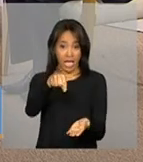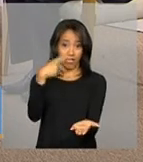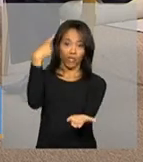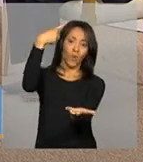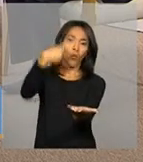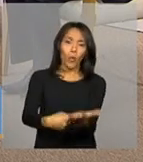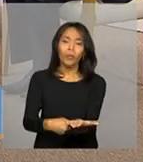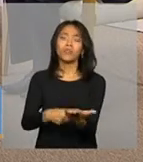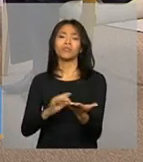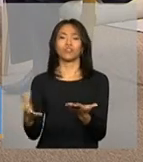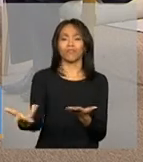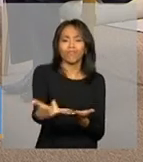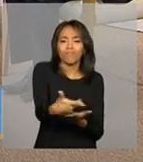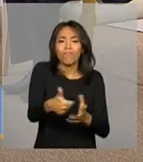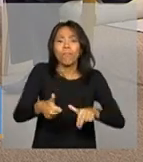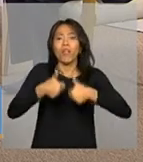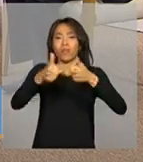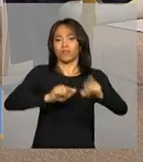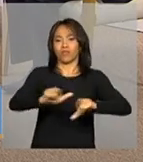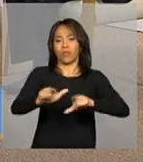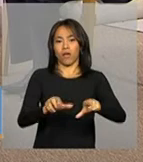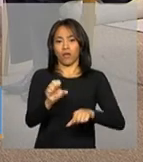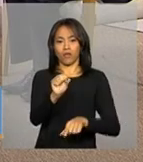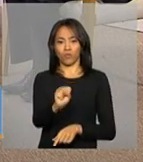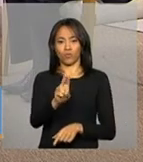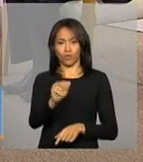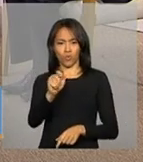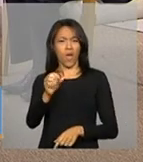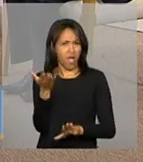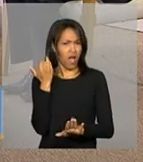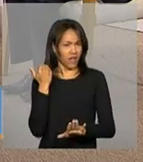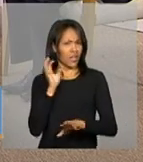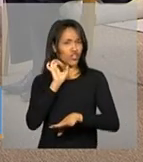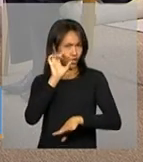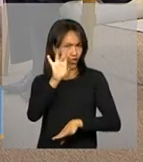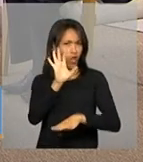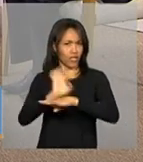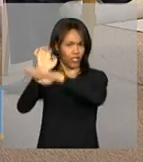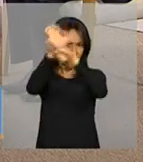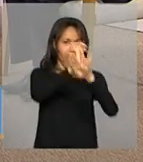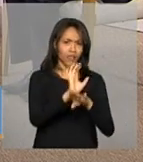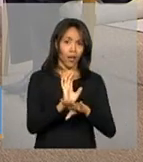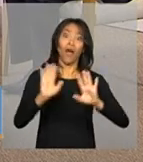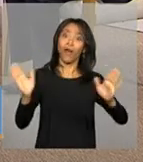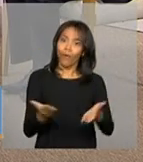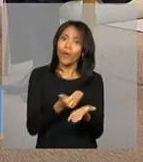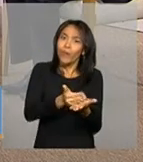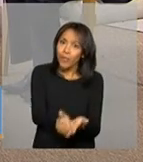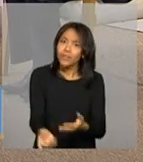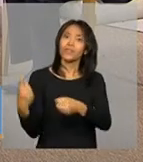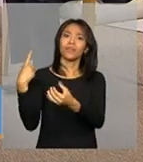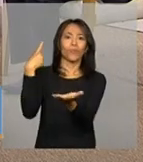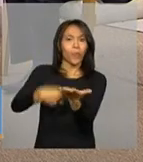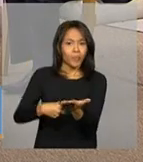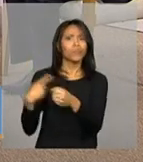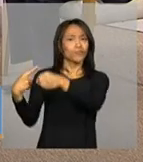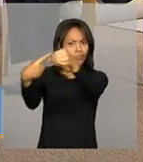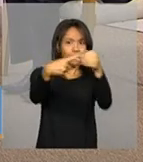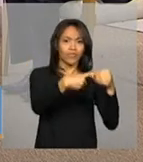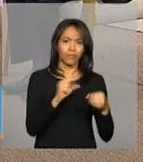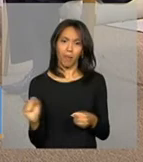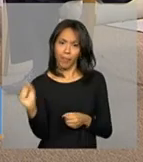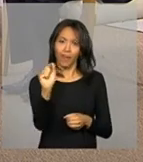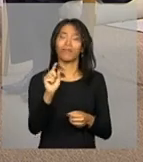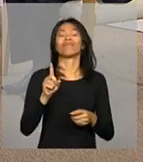de aprimoramento do suas ele era feito só com os estados e agora passa a ser feito com os municípios É isso